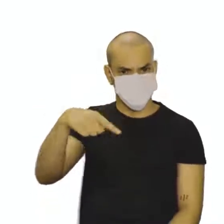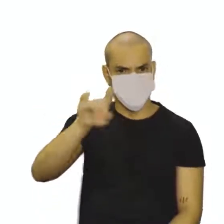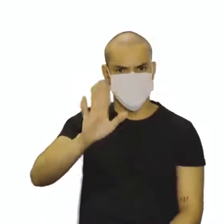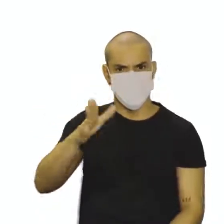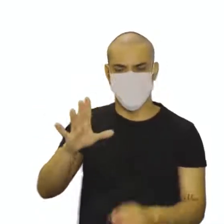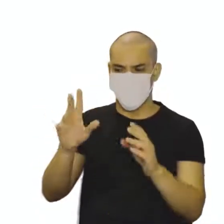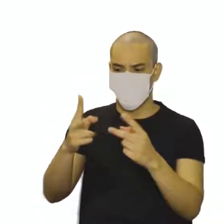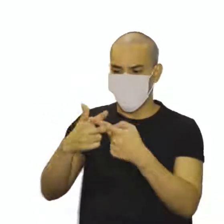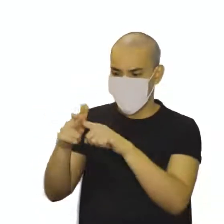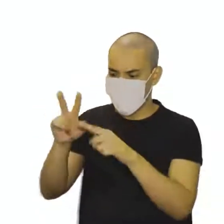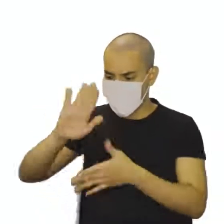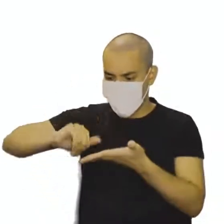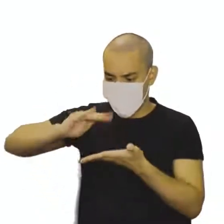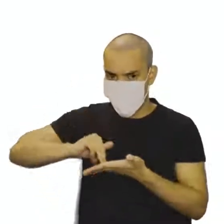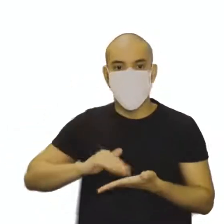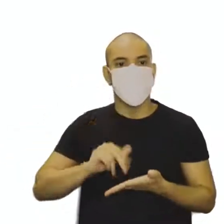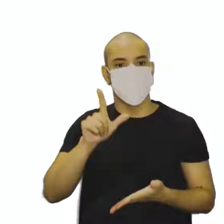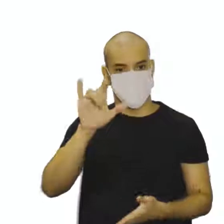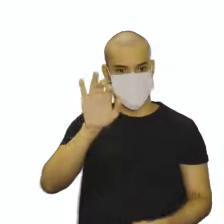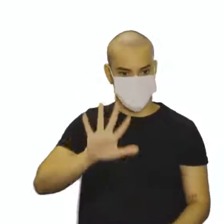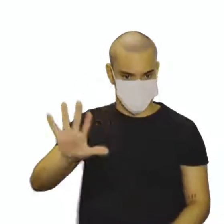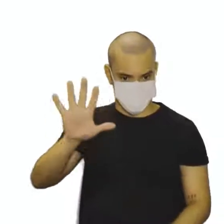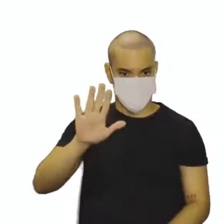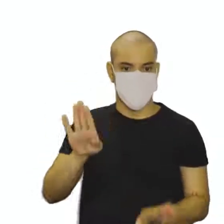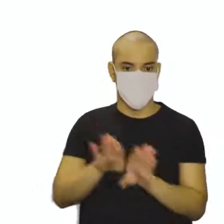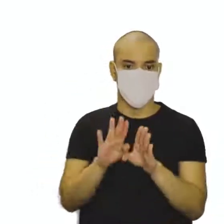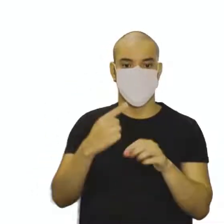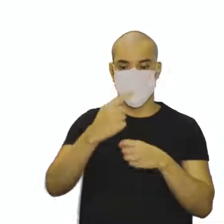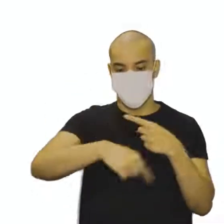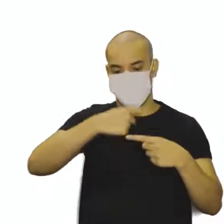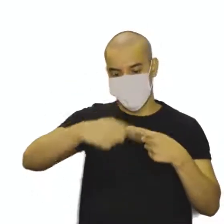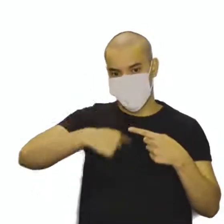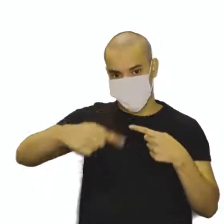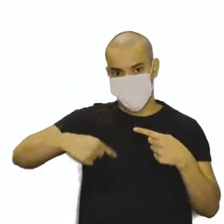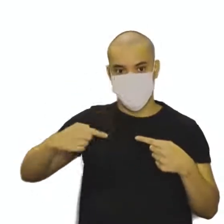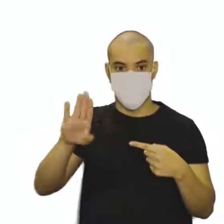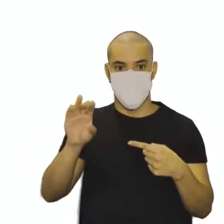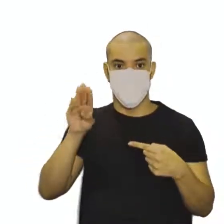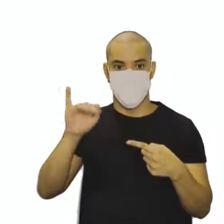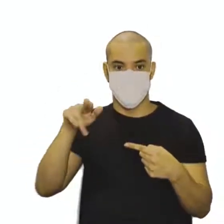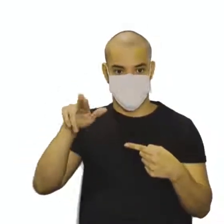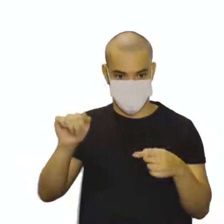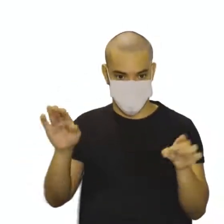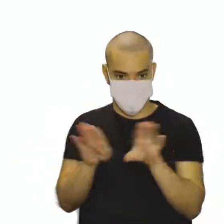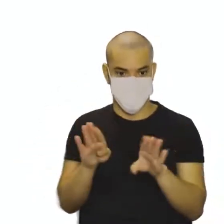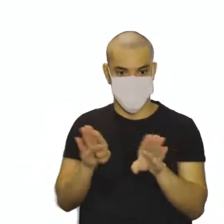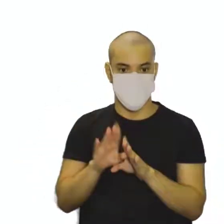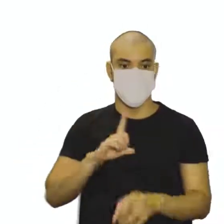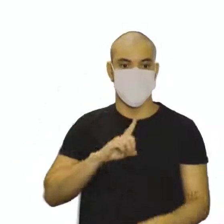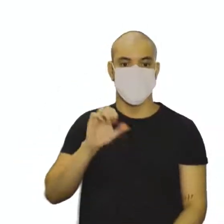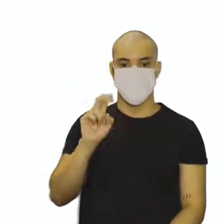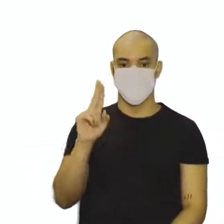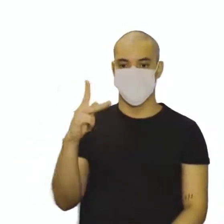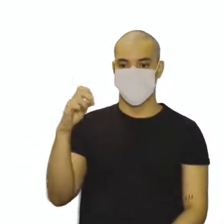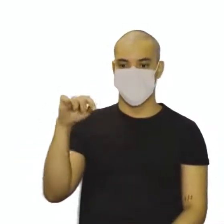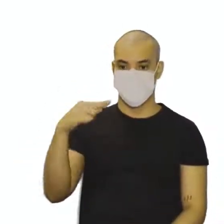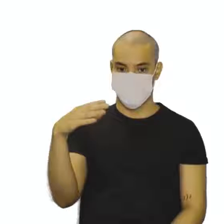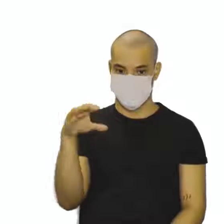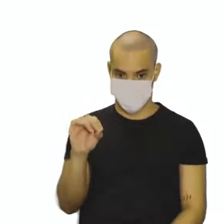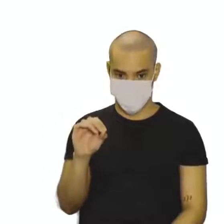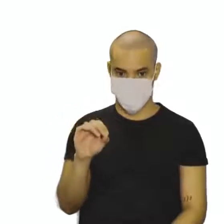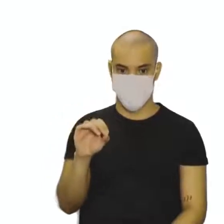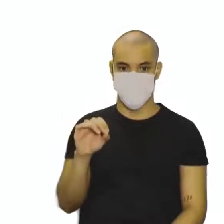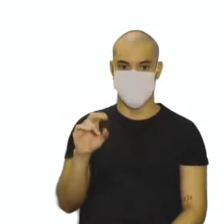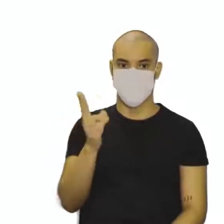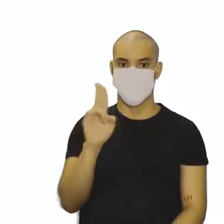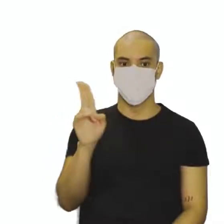já teve essa imagem aqui. Eu tenho a bobina, ok? Tá aqui a bobina, olha só. Tem a suspensão, que é